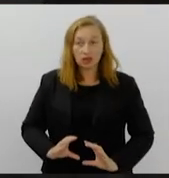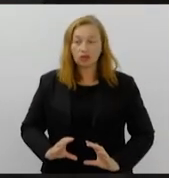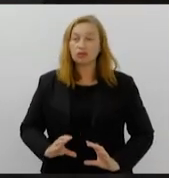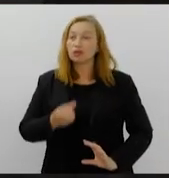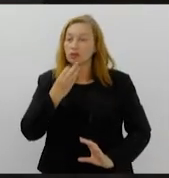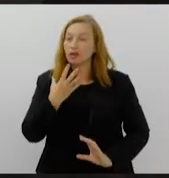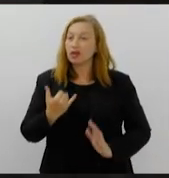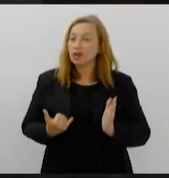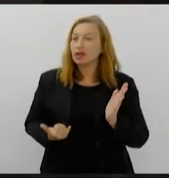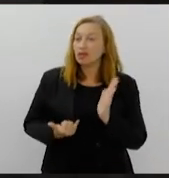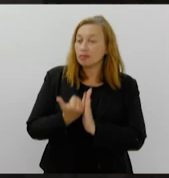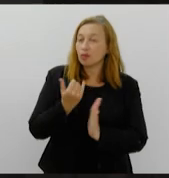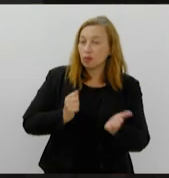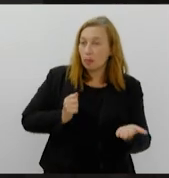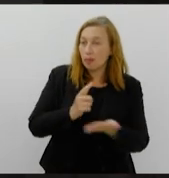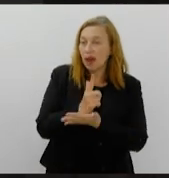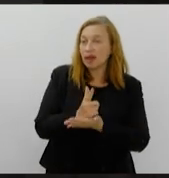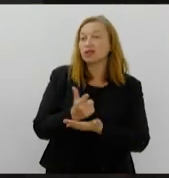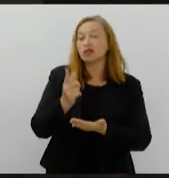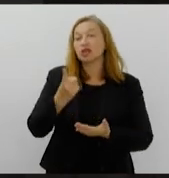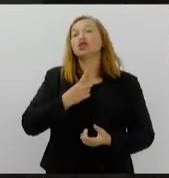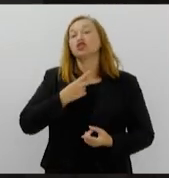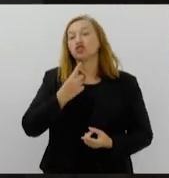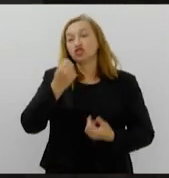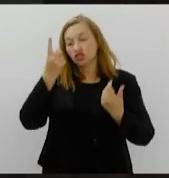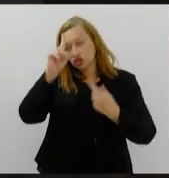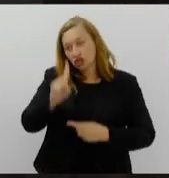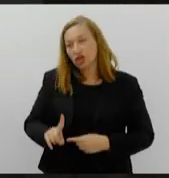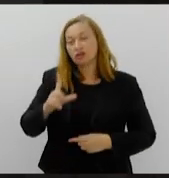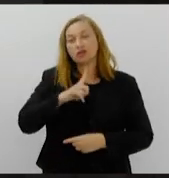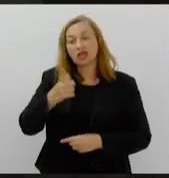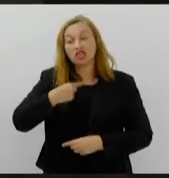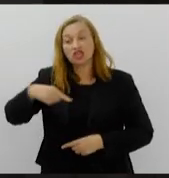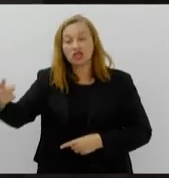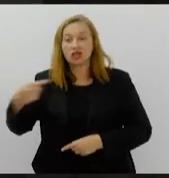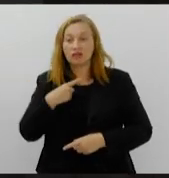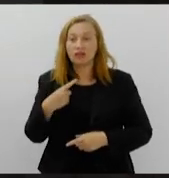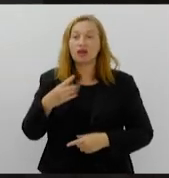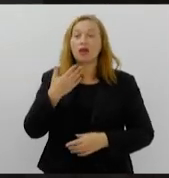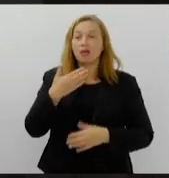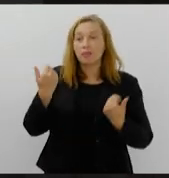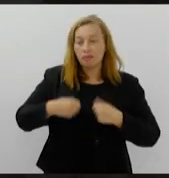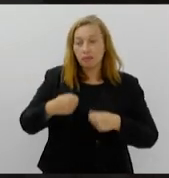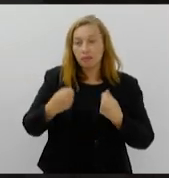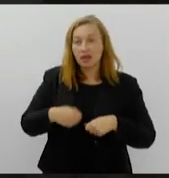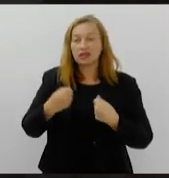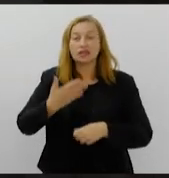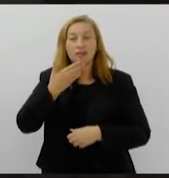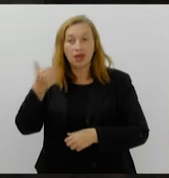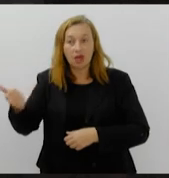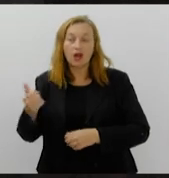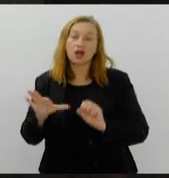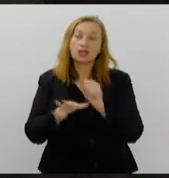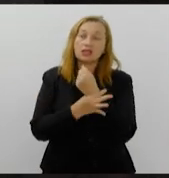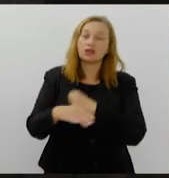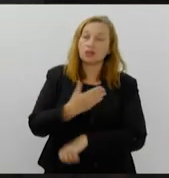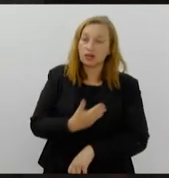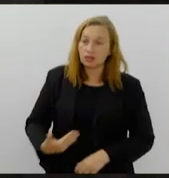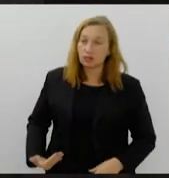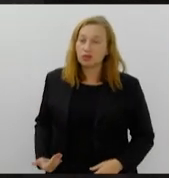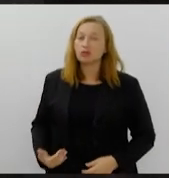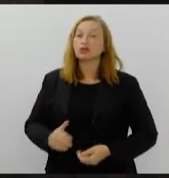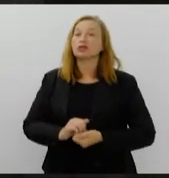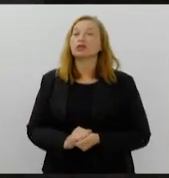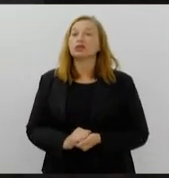seus impostos, tem direito de ir e vir com tranquilidade pelas ruas, e a gente sabe que tem que melhorar muito na segurança pública, que